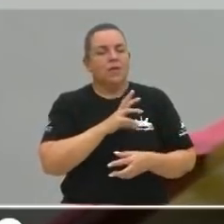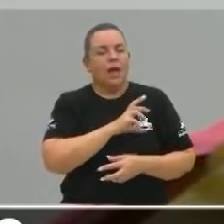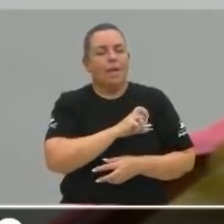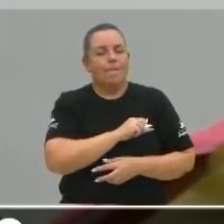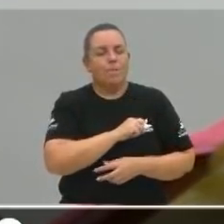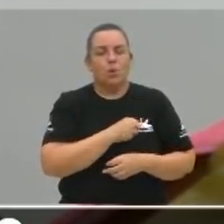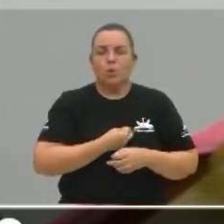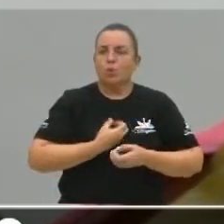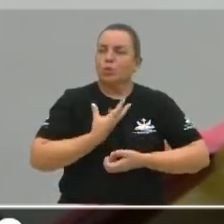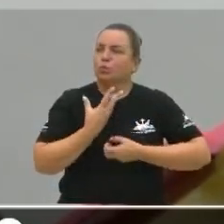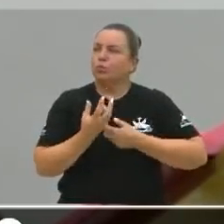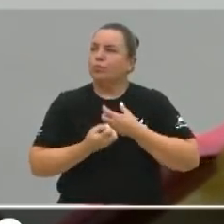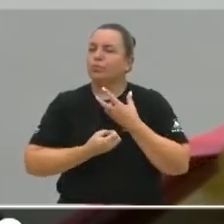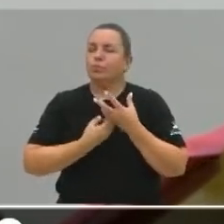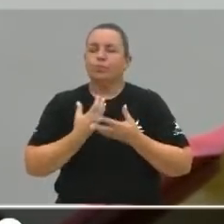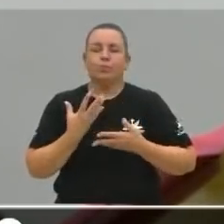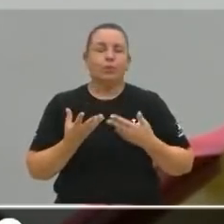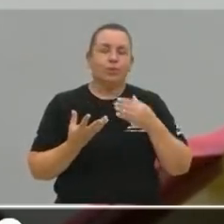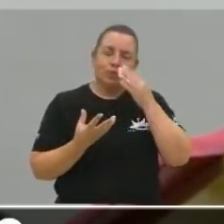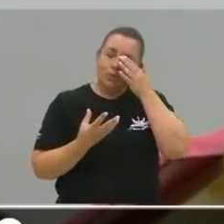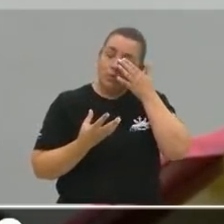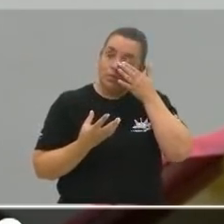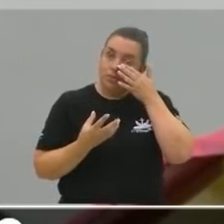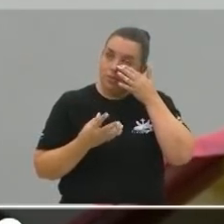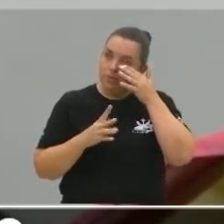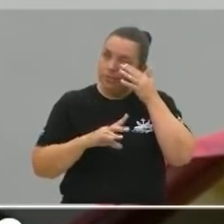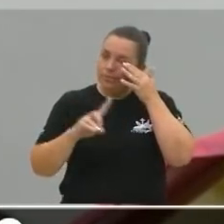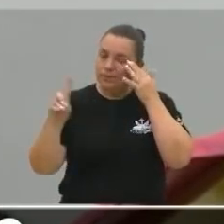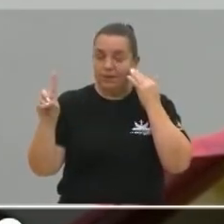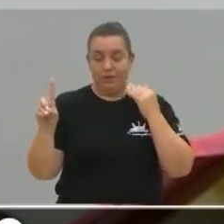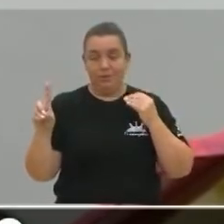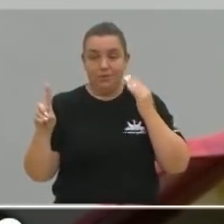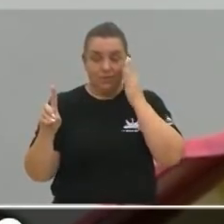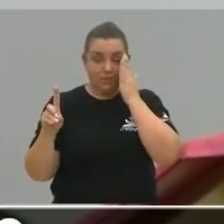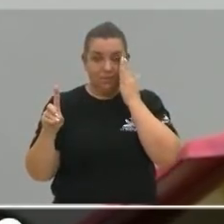desdobramento do amor a Deus